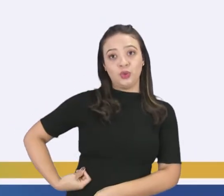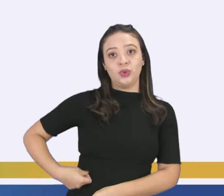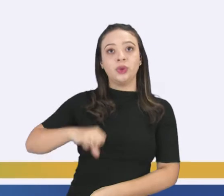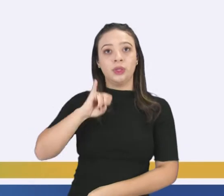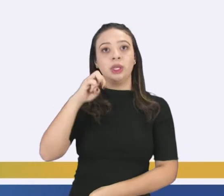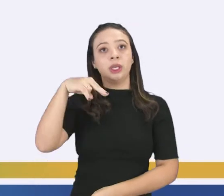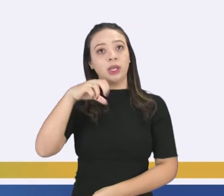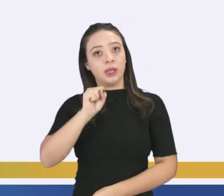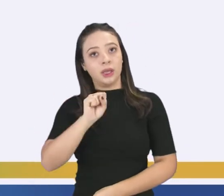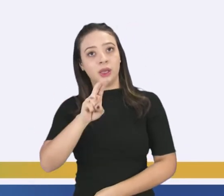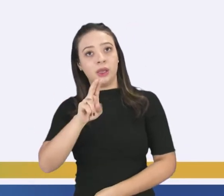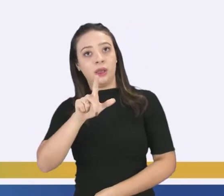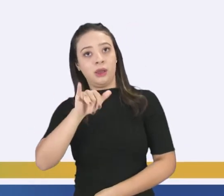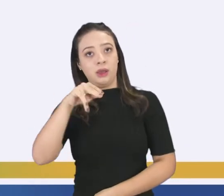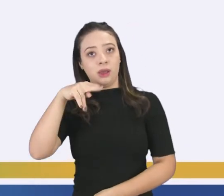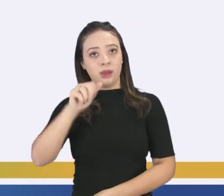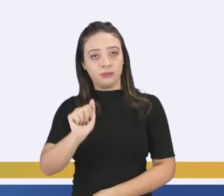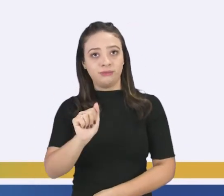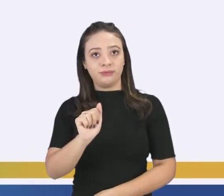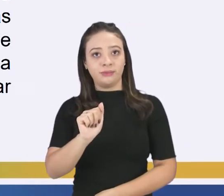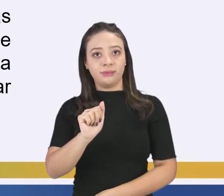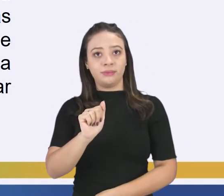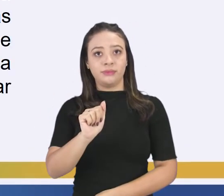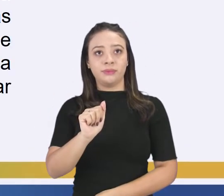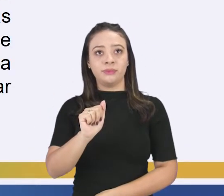que é o